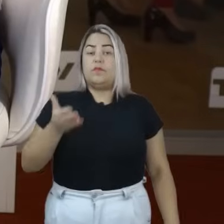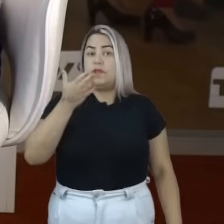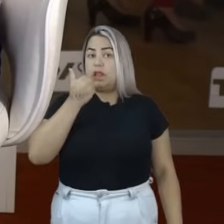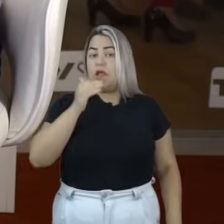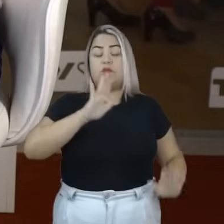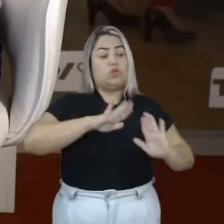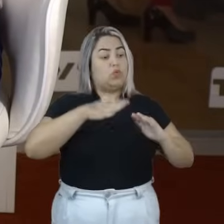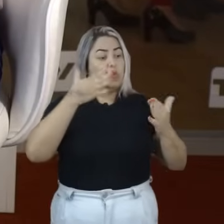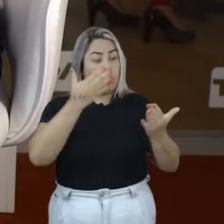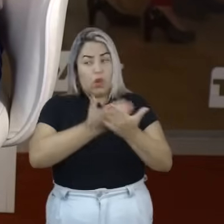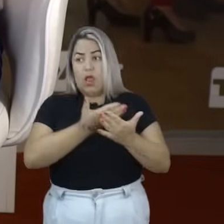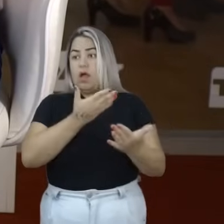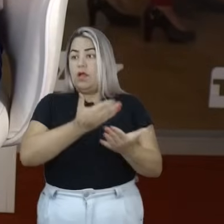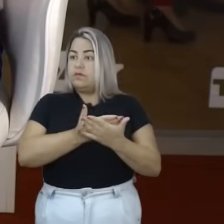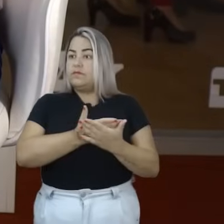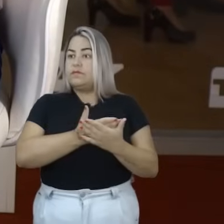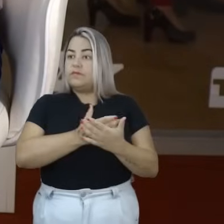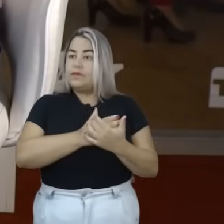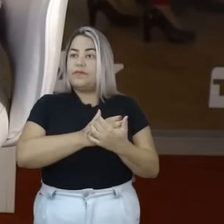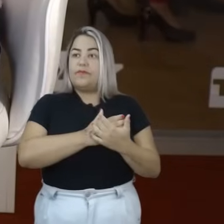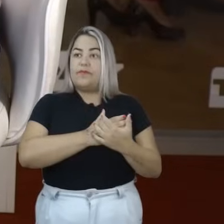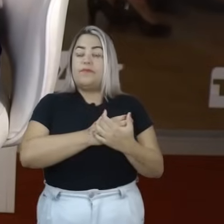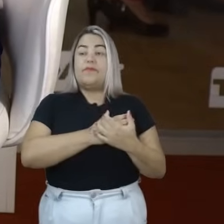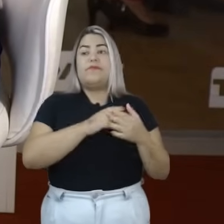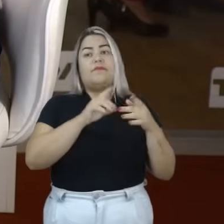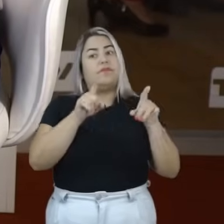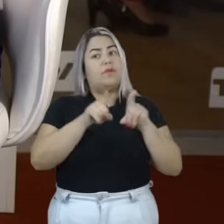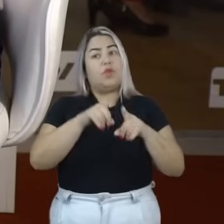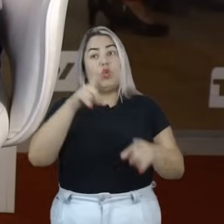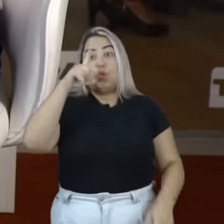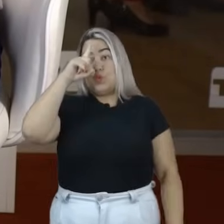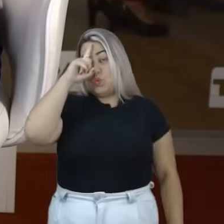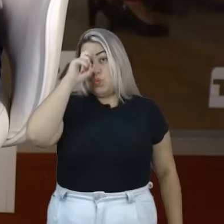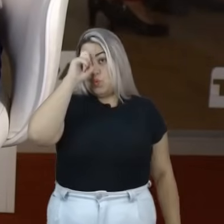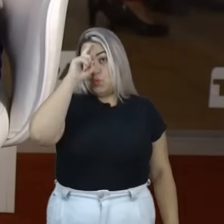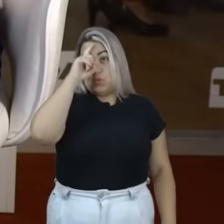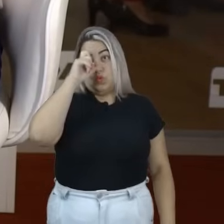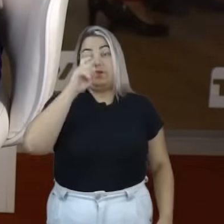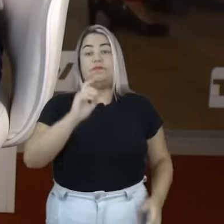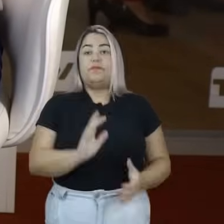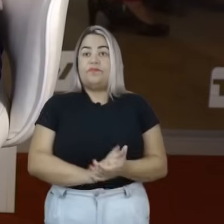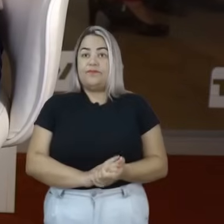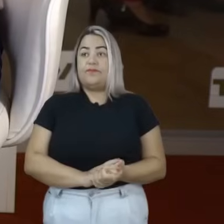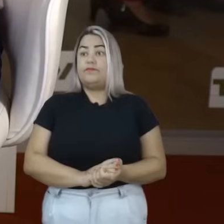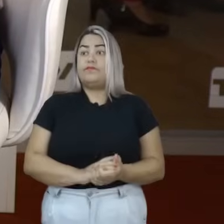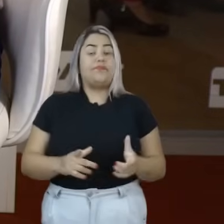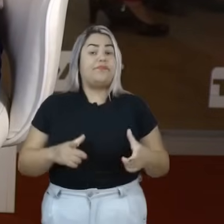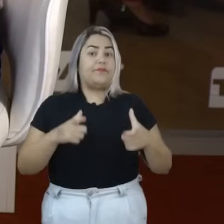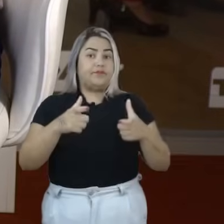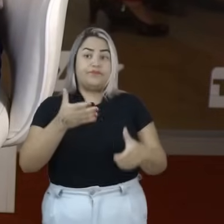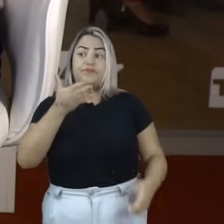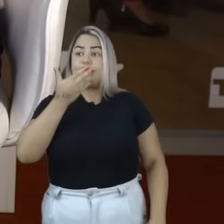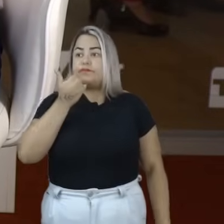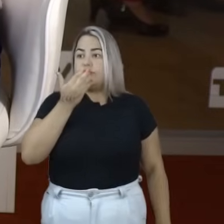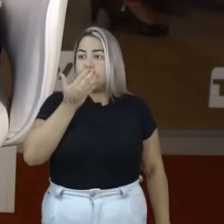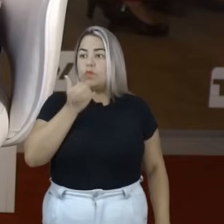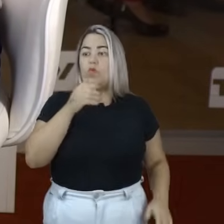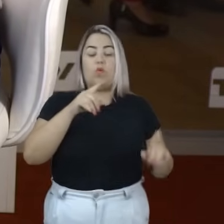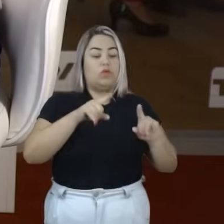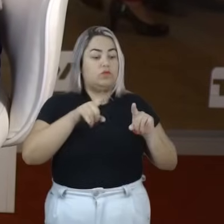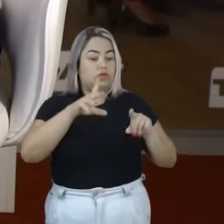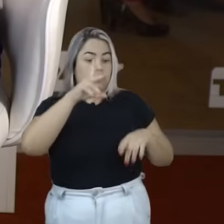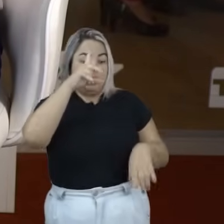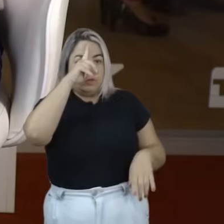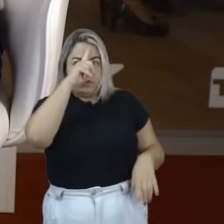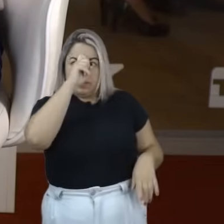escolar, as compras ali do hospital, da área de alimentação do hospital, das